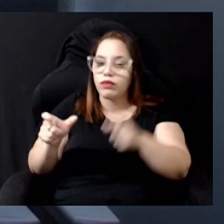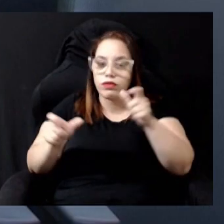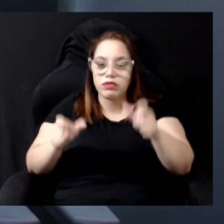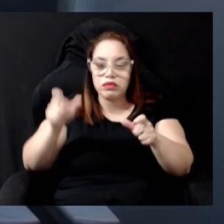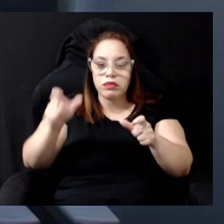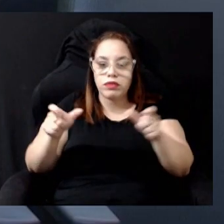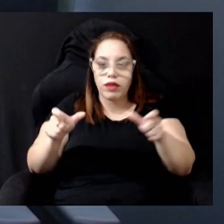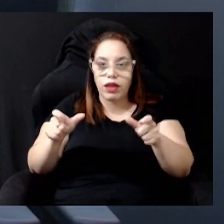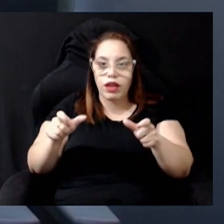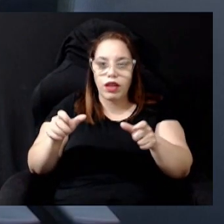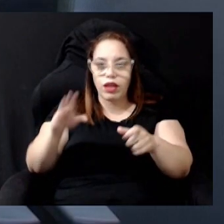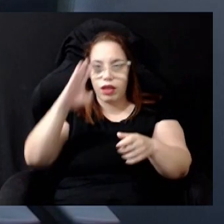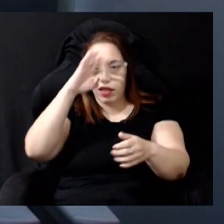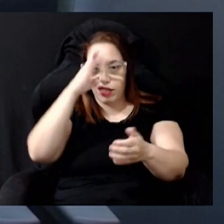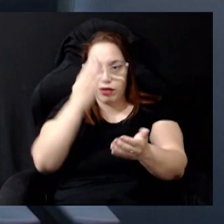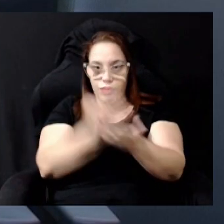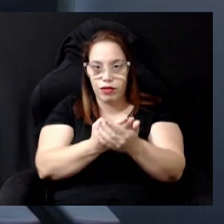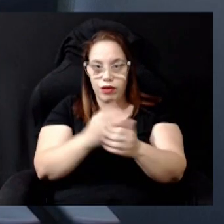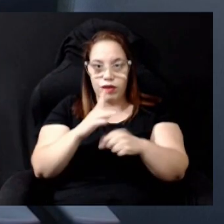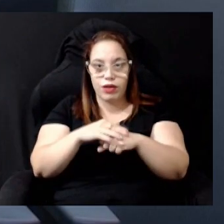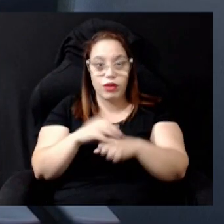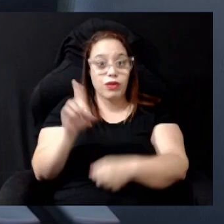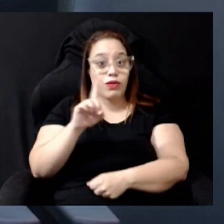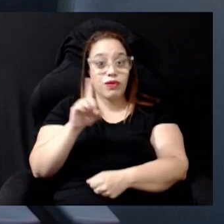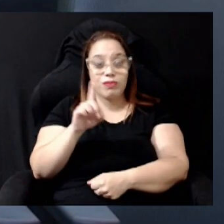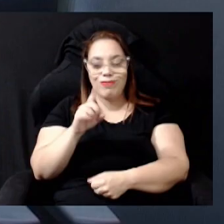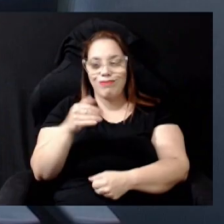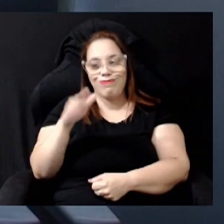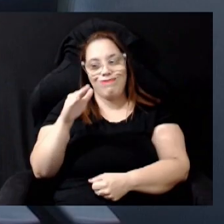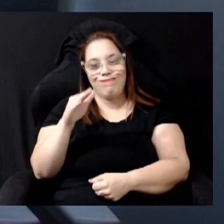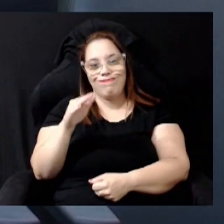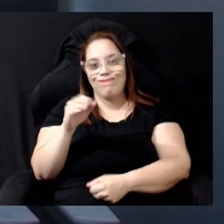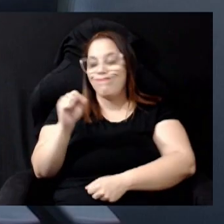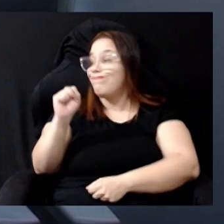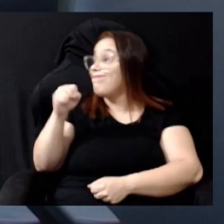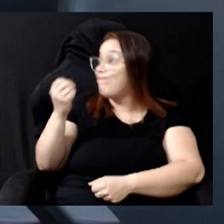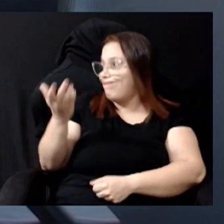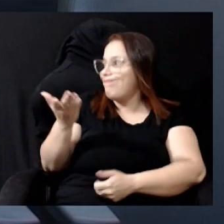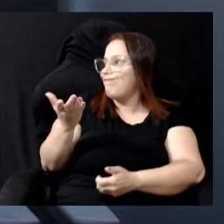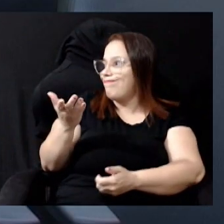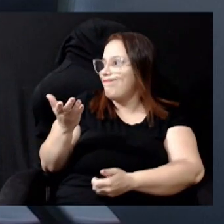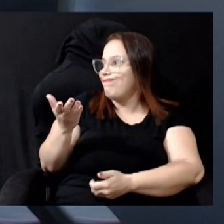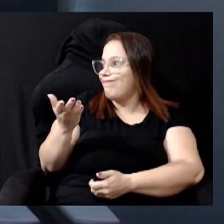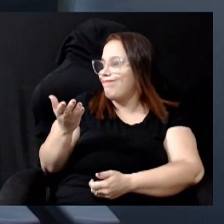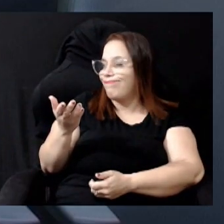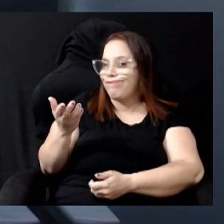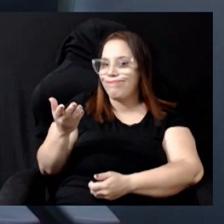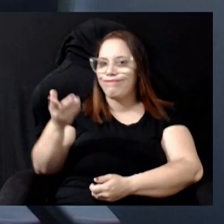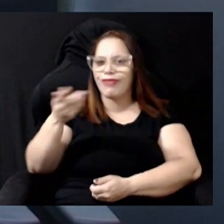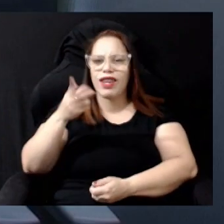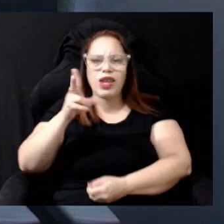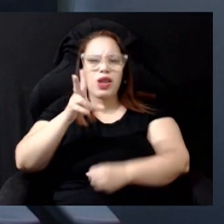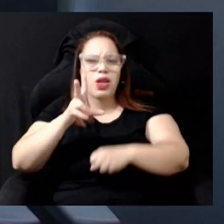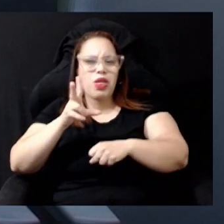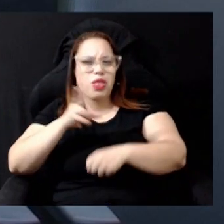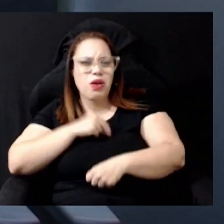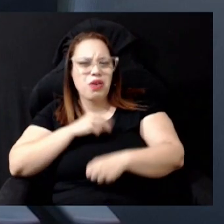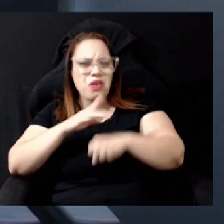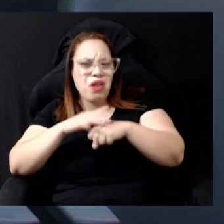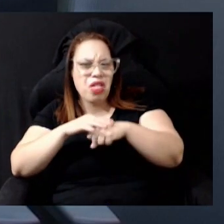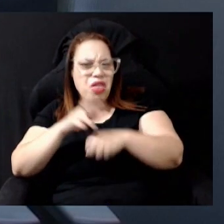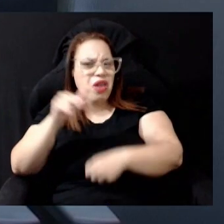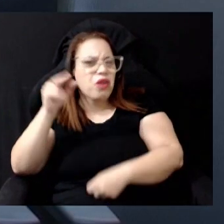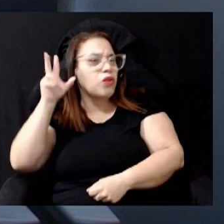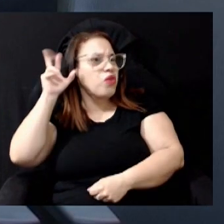que a doença não existe mais. Isso é um grande problema. As pessoas falam isso, nossa, mas doença de Chagas nunca mais ouvi falar.